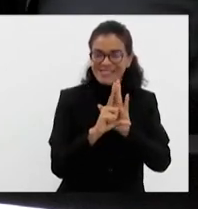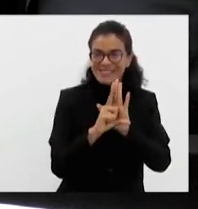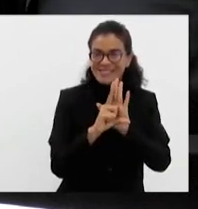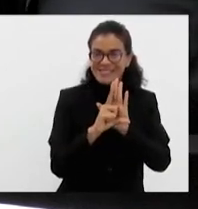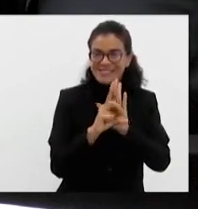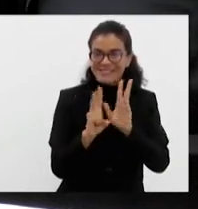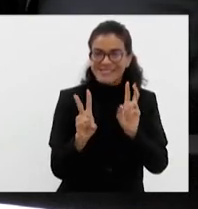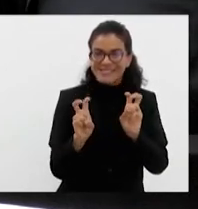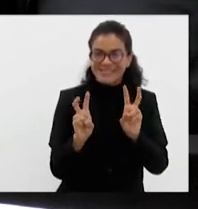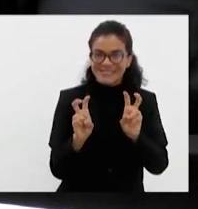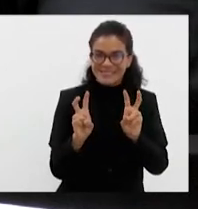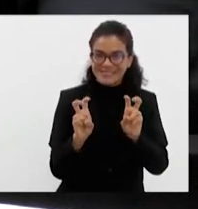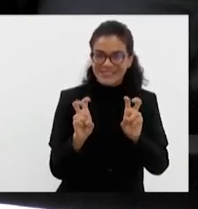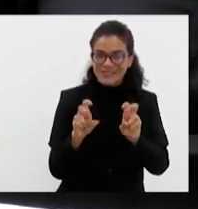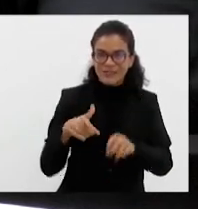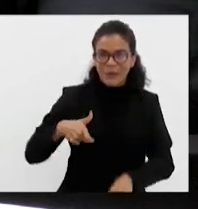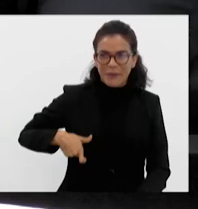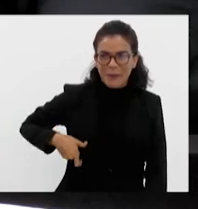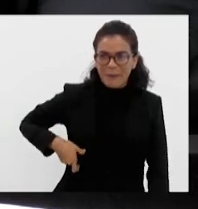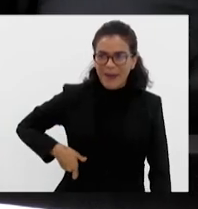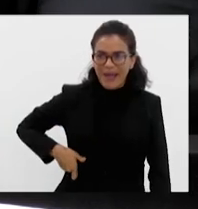sobre porte de arma?